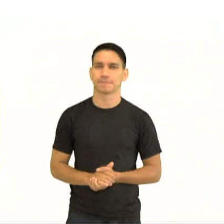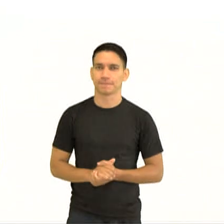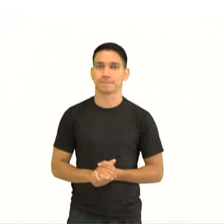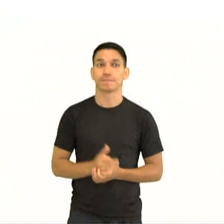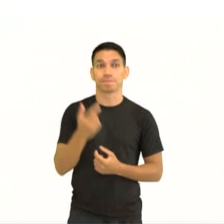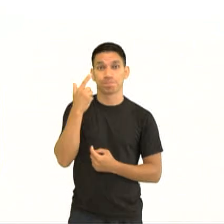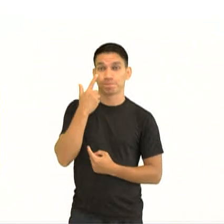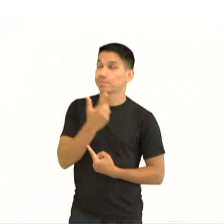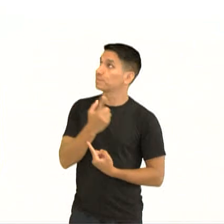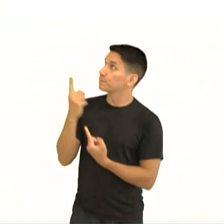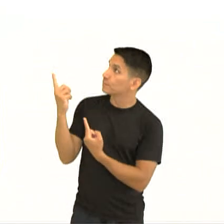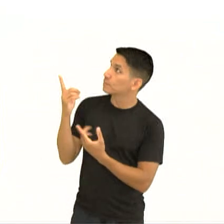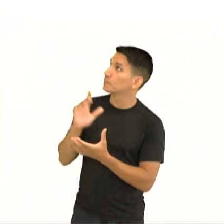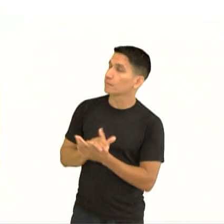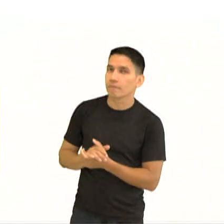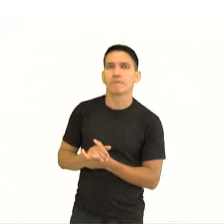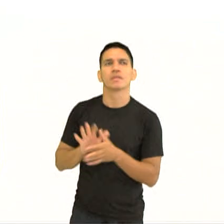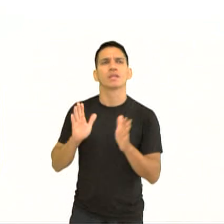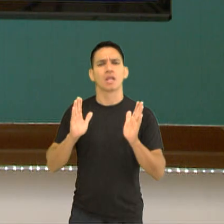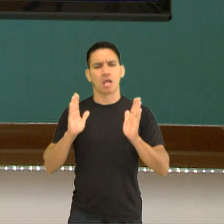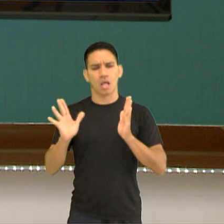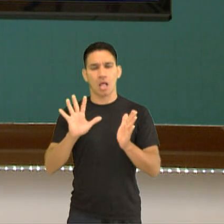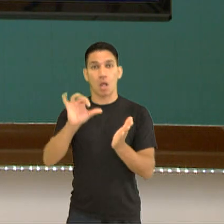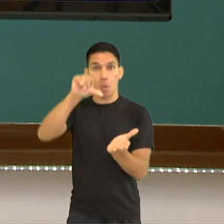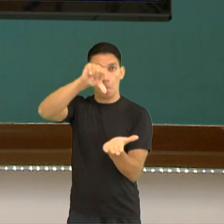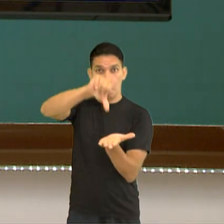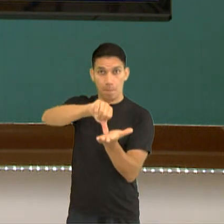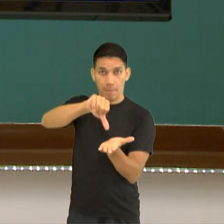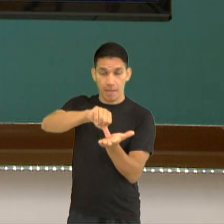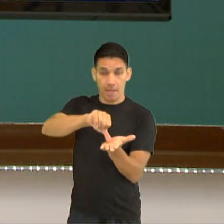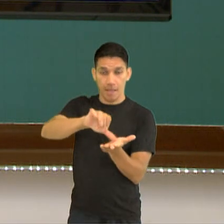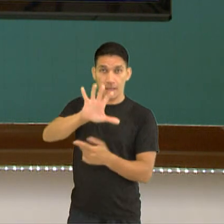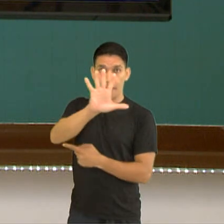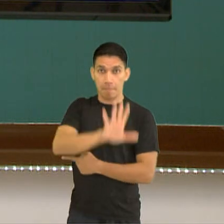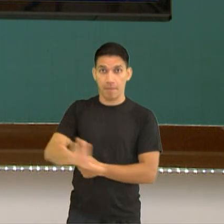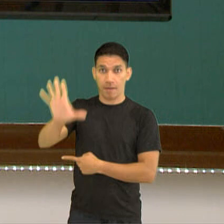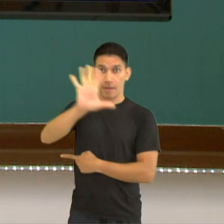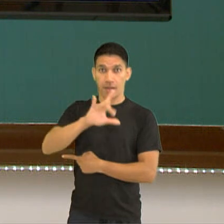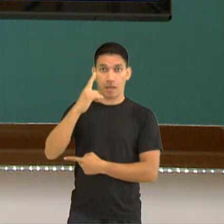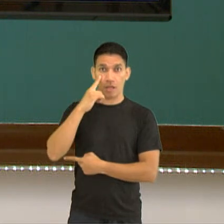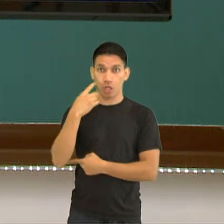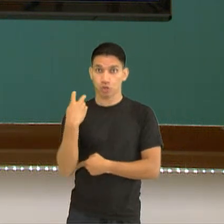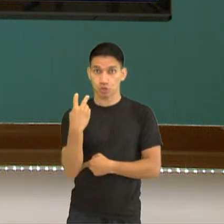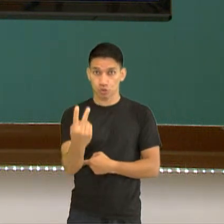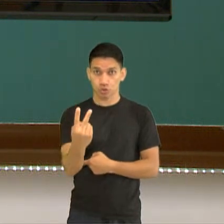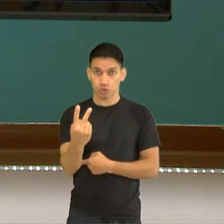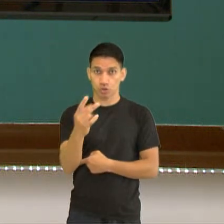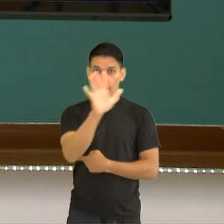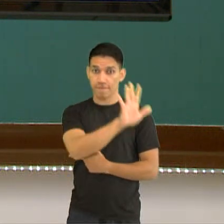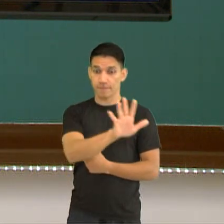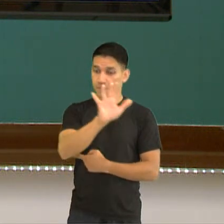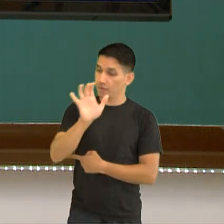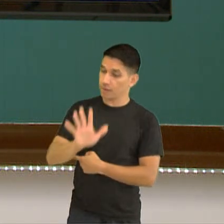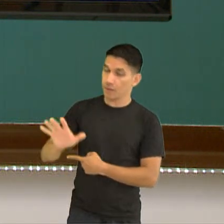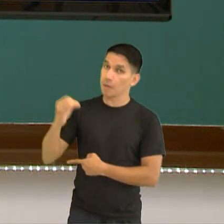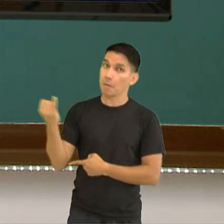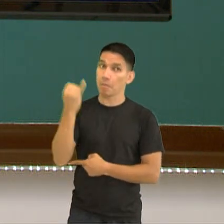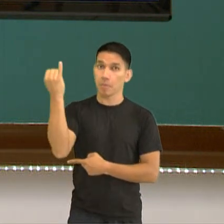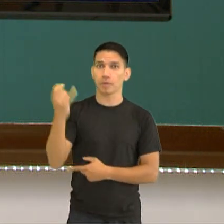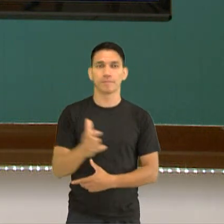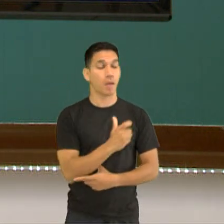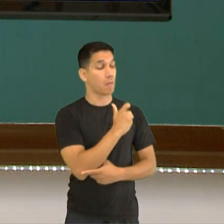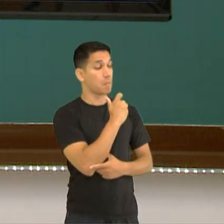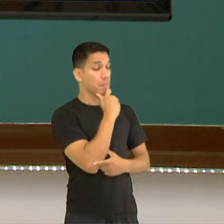Vejam só, pessoal. No centro do quadro, nós temos duas figuras muito importantes, Platão